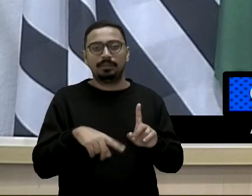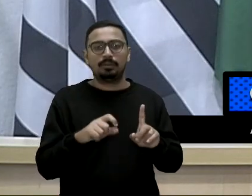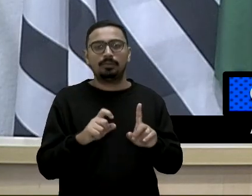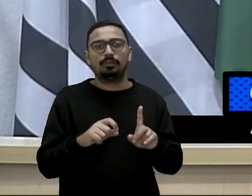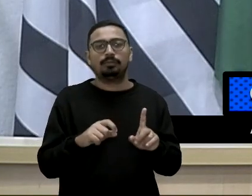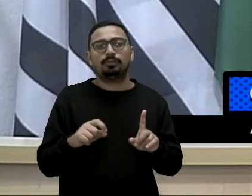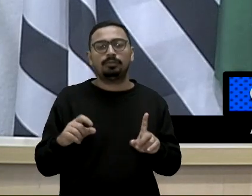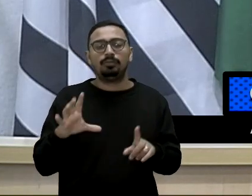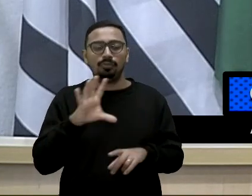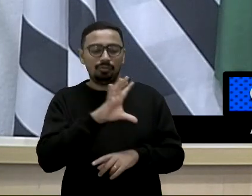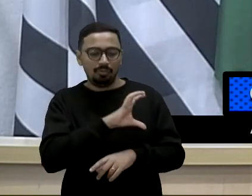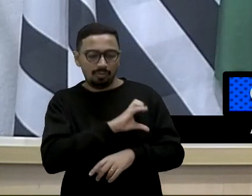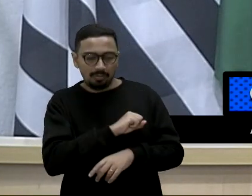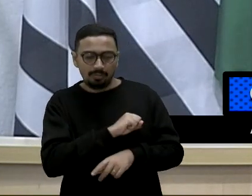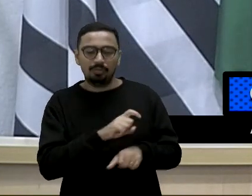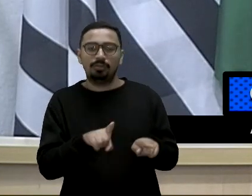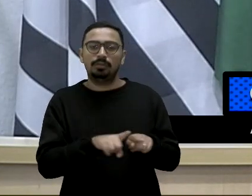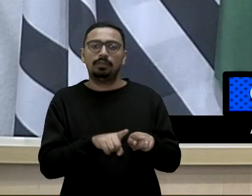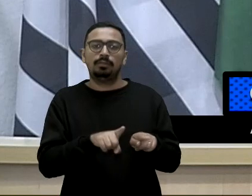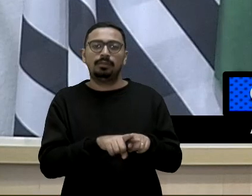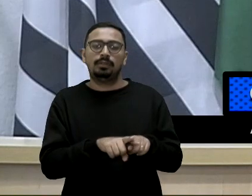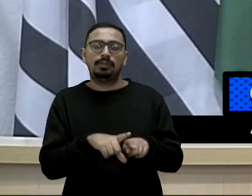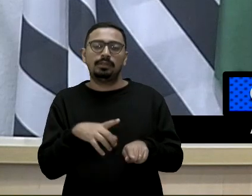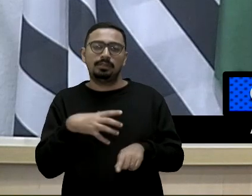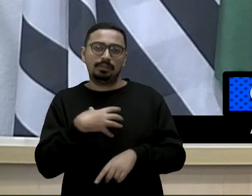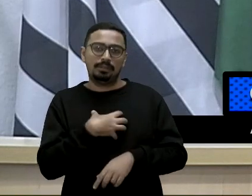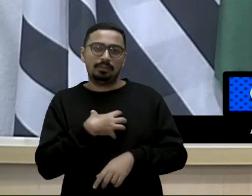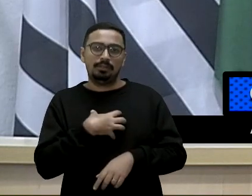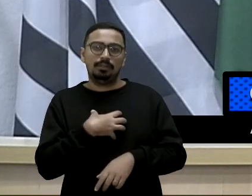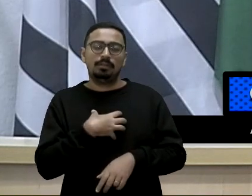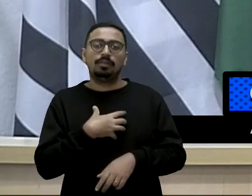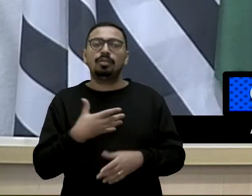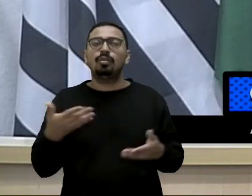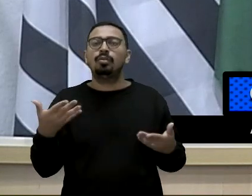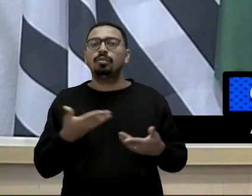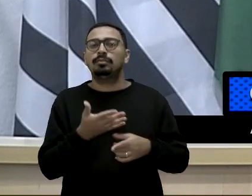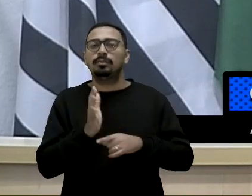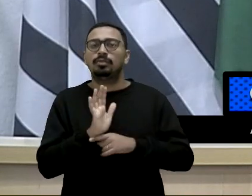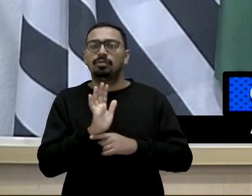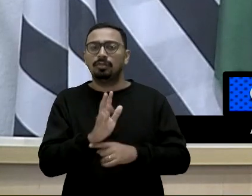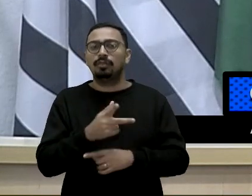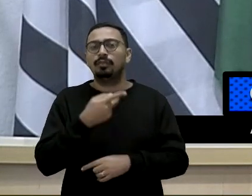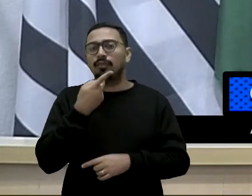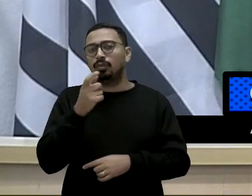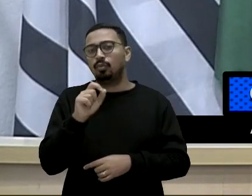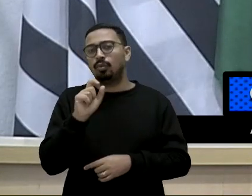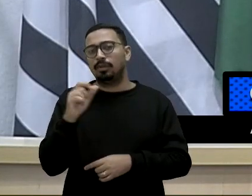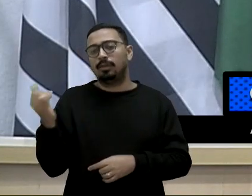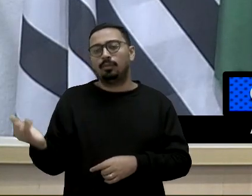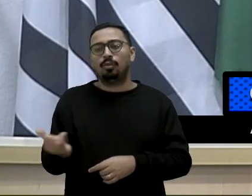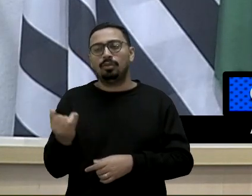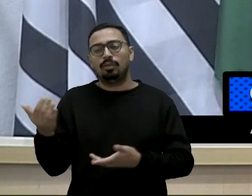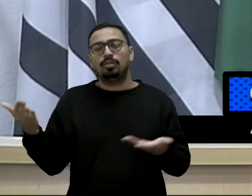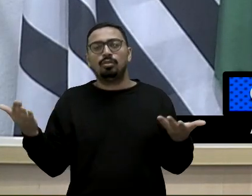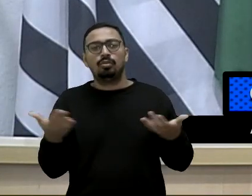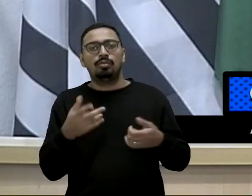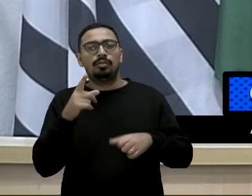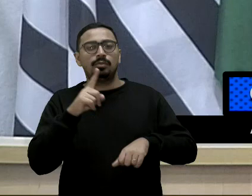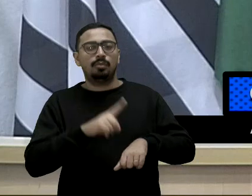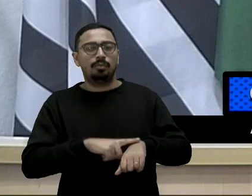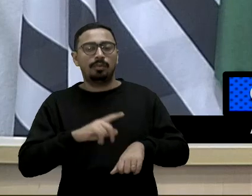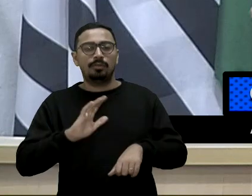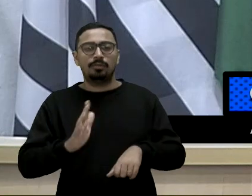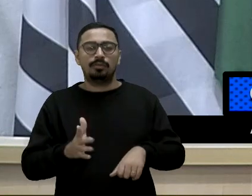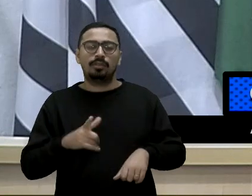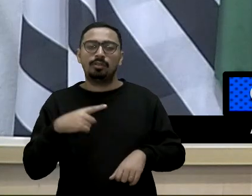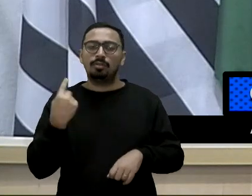do amor pela causa. Então, eu quero trazer a minha colaboração, dizer da importância que é um momento como esse, né, onde